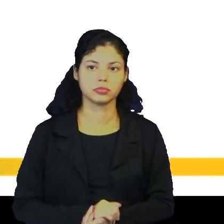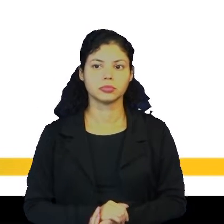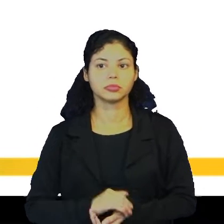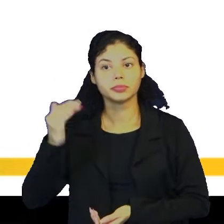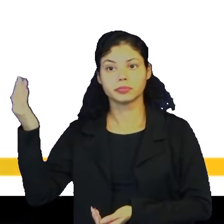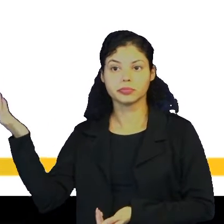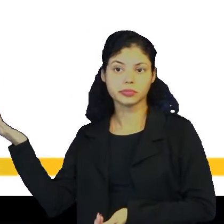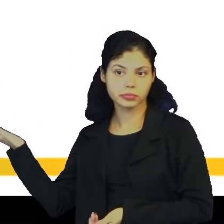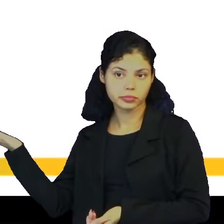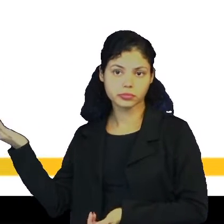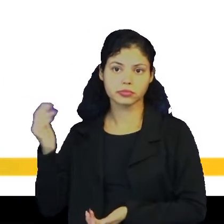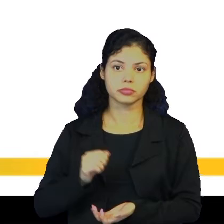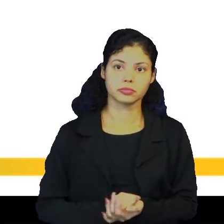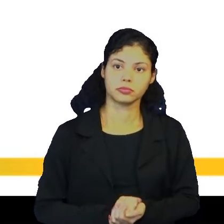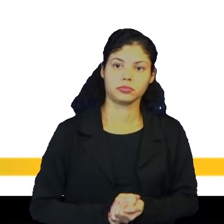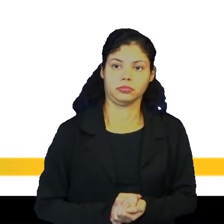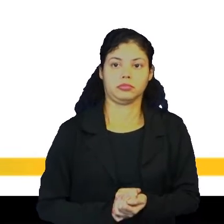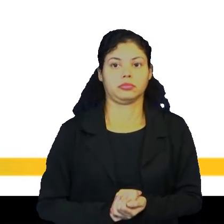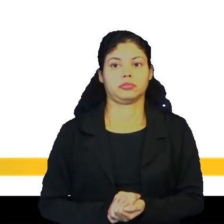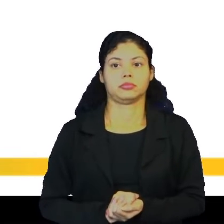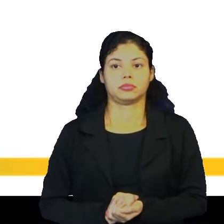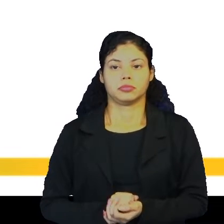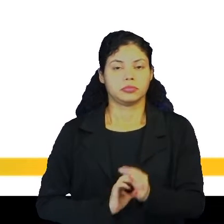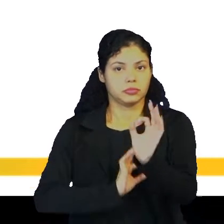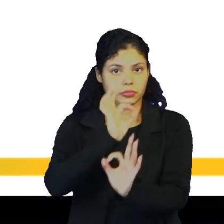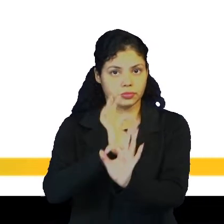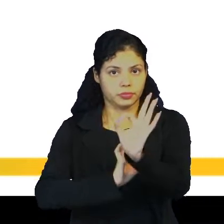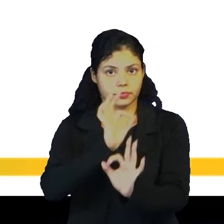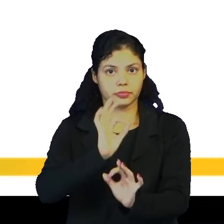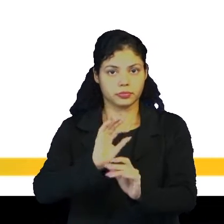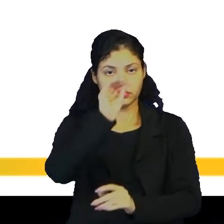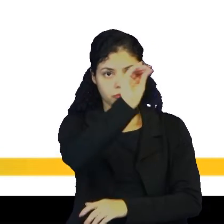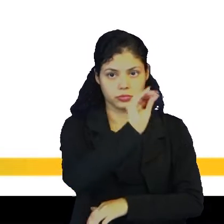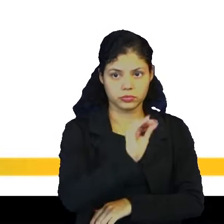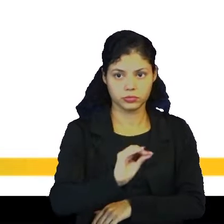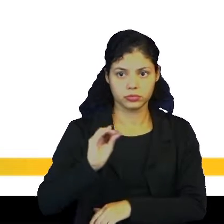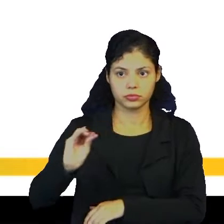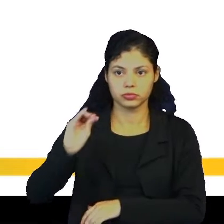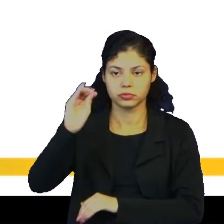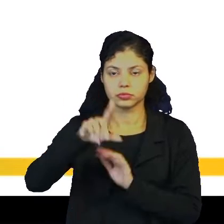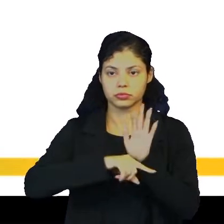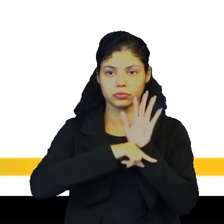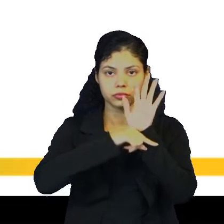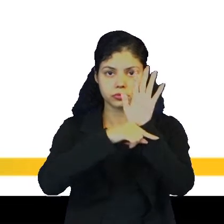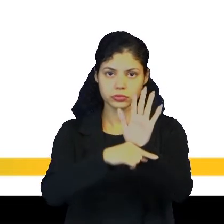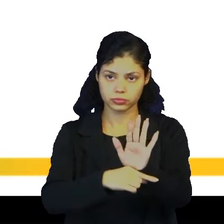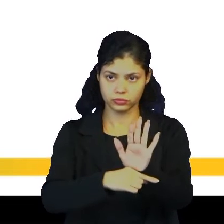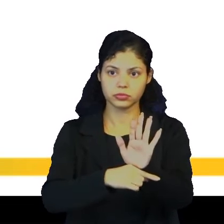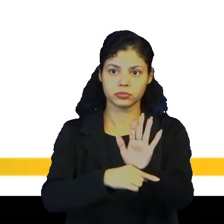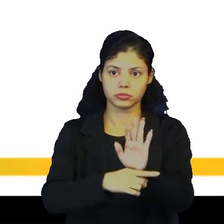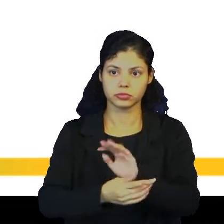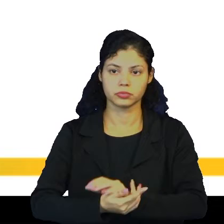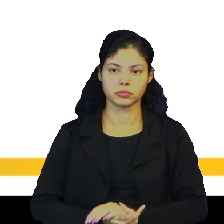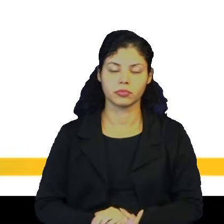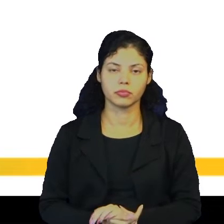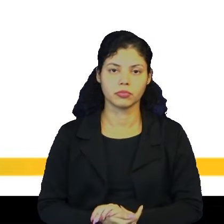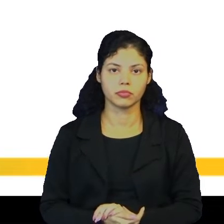Observem aí, um organograma onde a gente tem aí a representação,